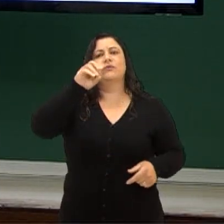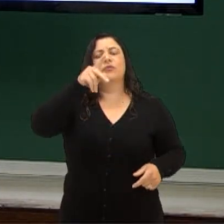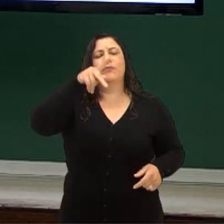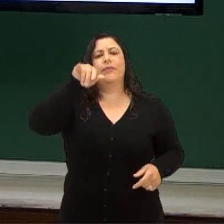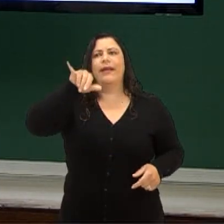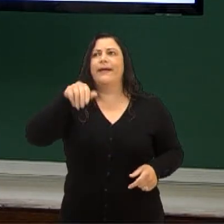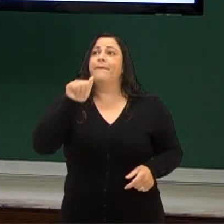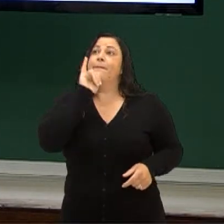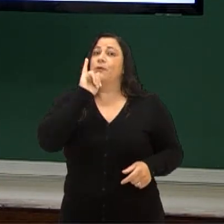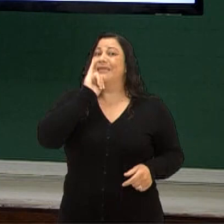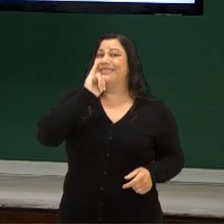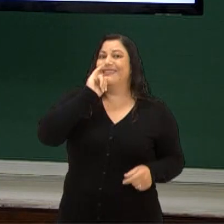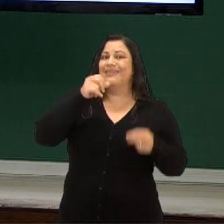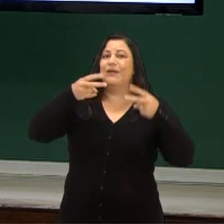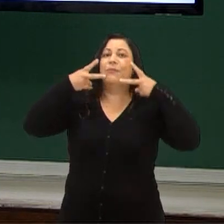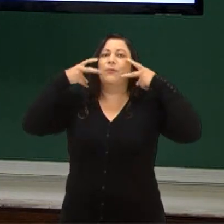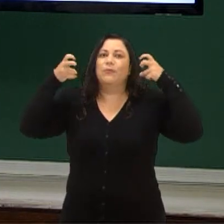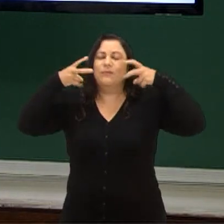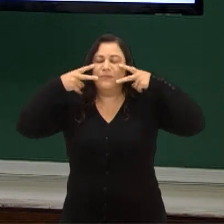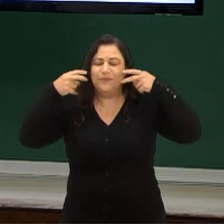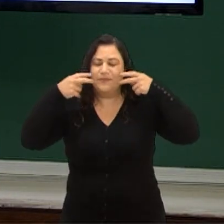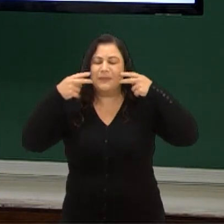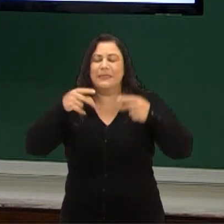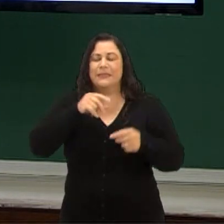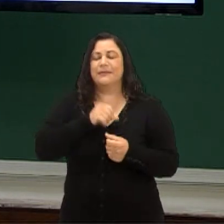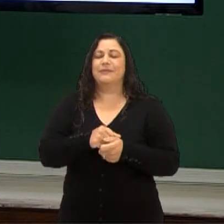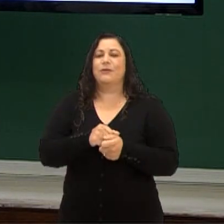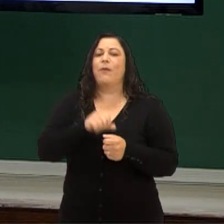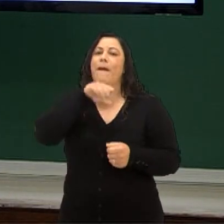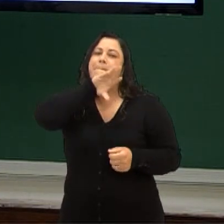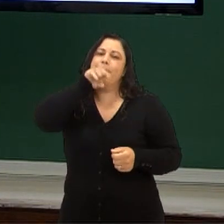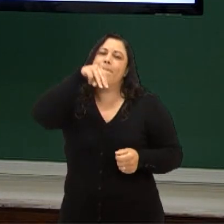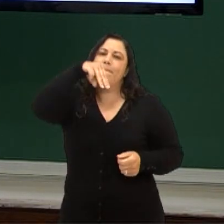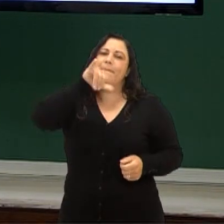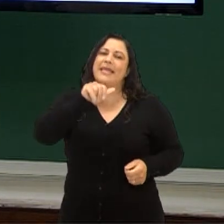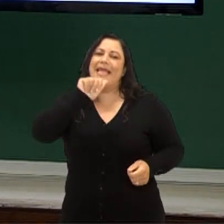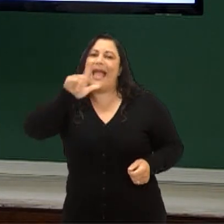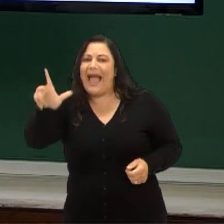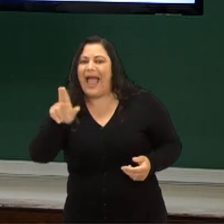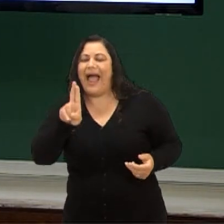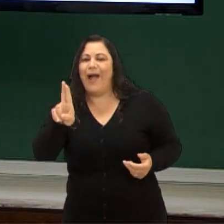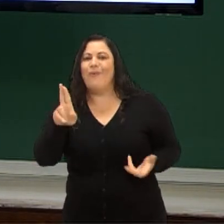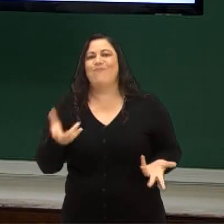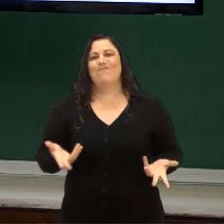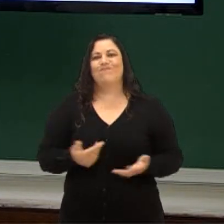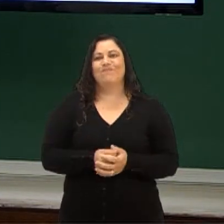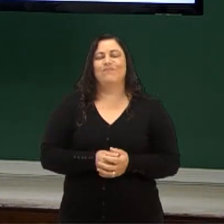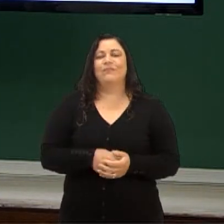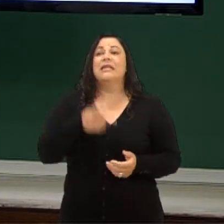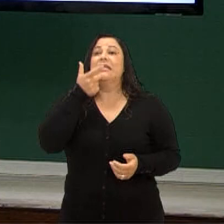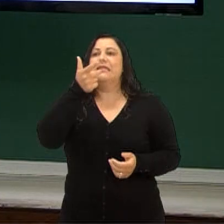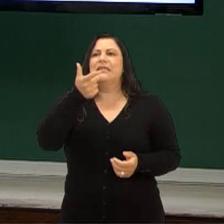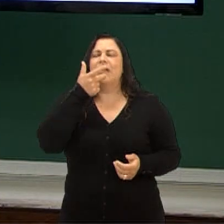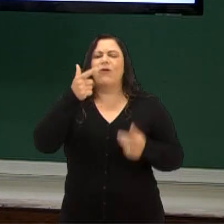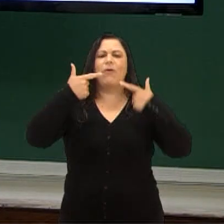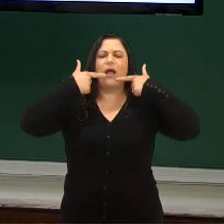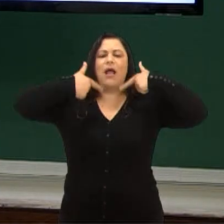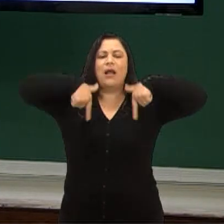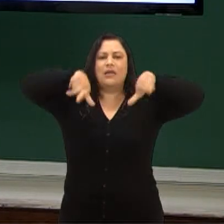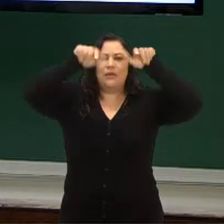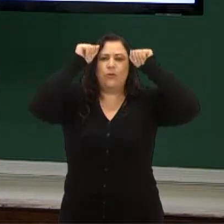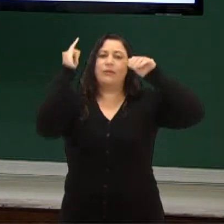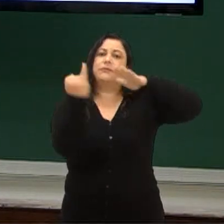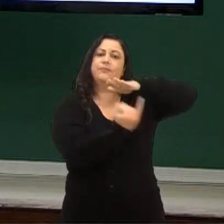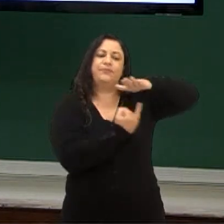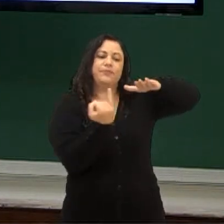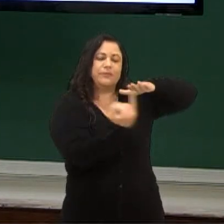miado do gato, miau, é uma onomatopeia, ok? A linguagem é informal, nós acabamos de ver na nossa tirinha